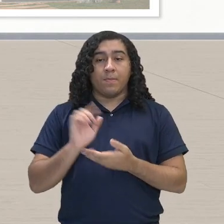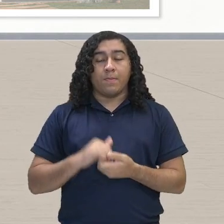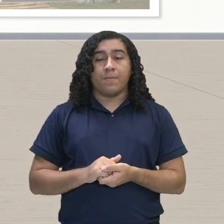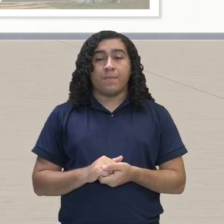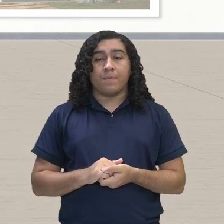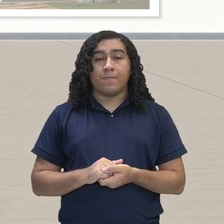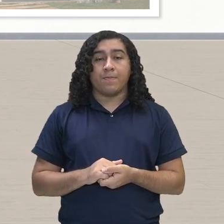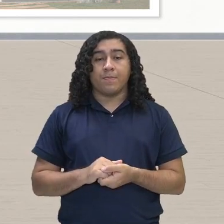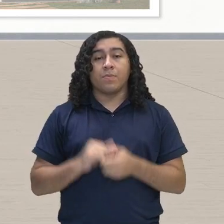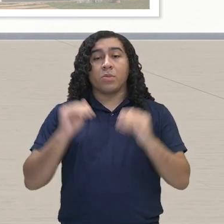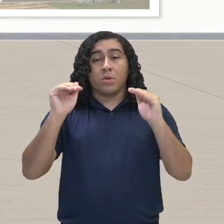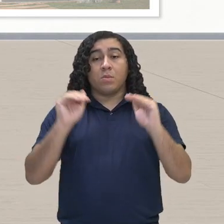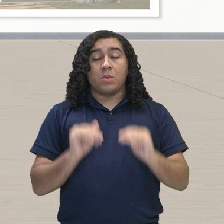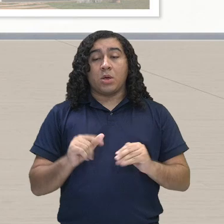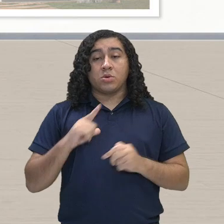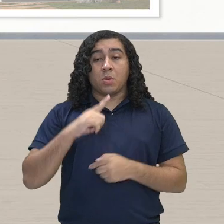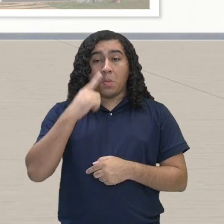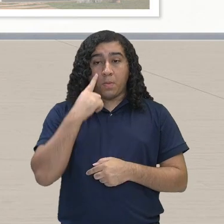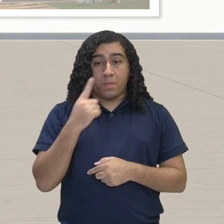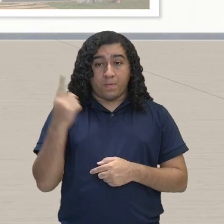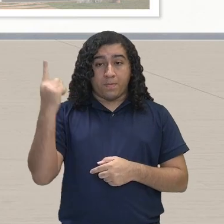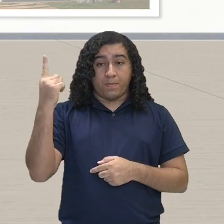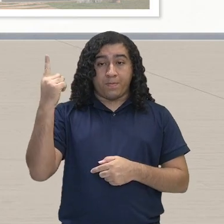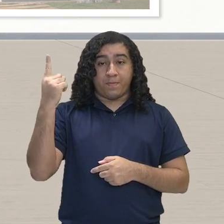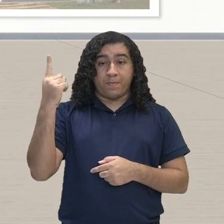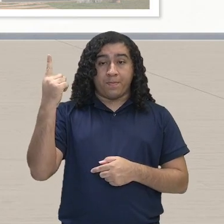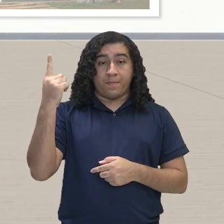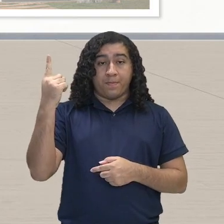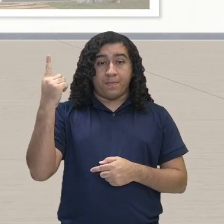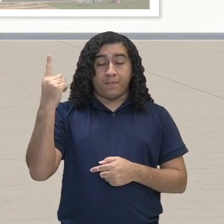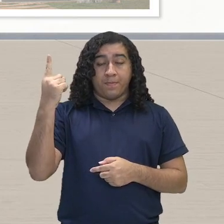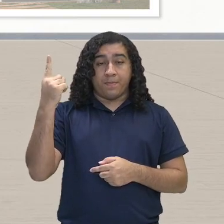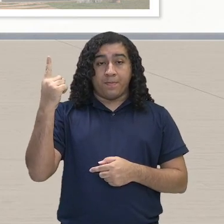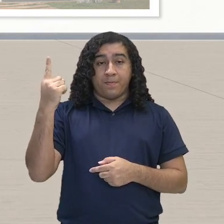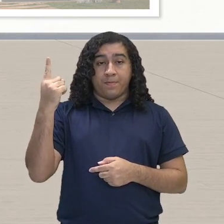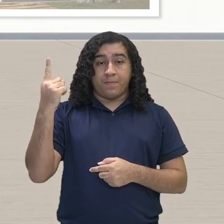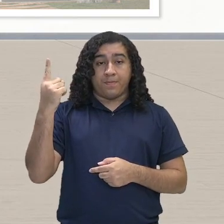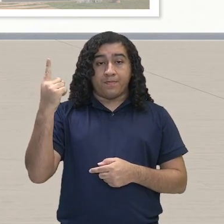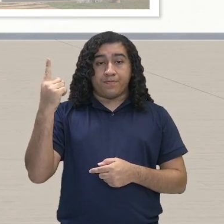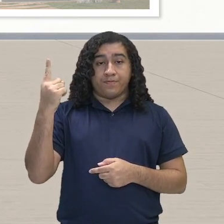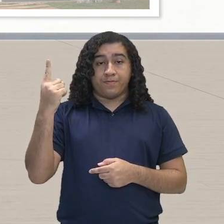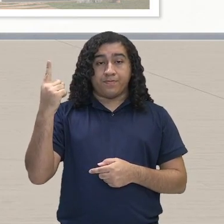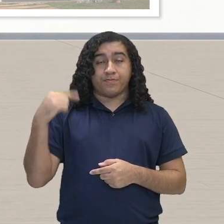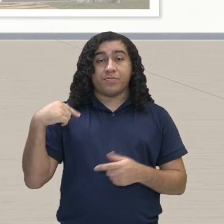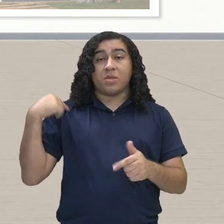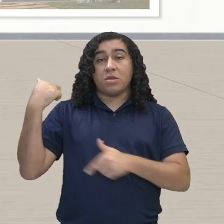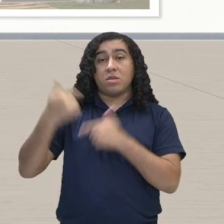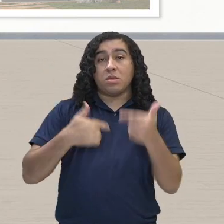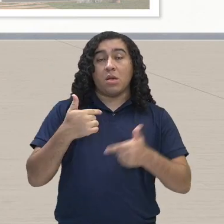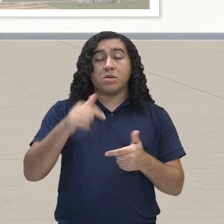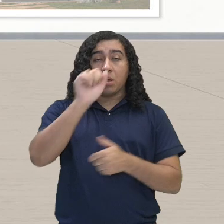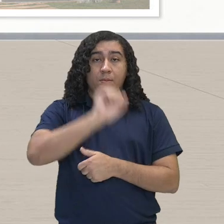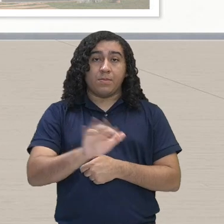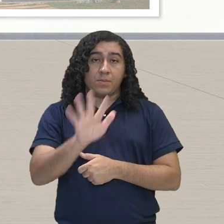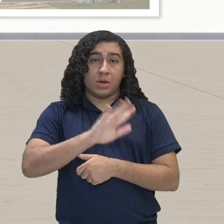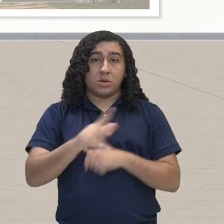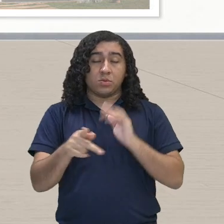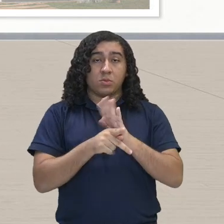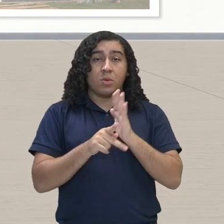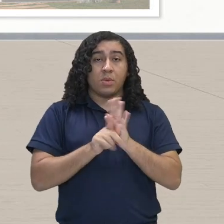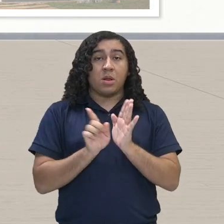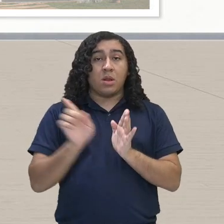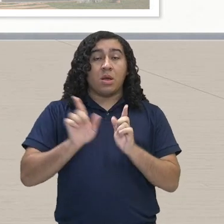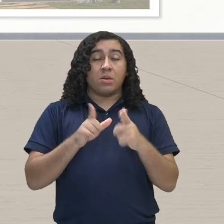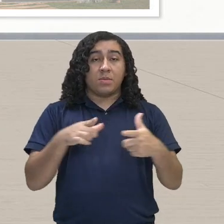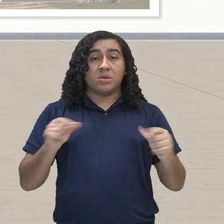E logo abaixo você vê, por exemplo, essa clássica e bonita imagem da Catedral de Brasília, que